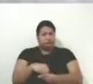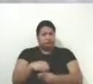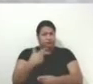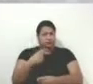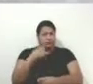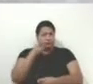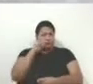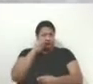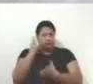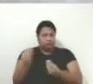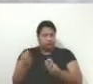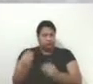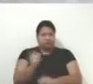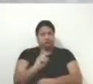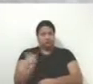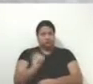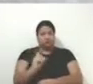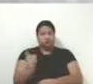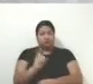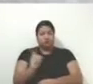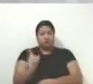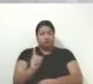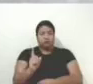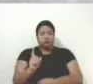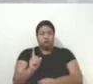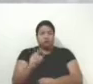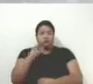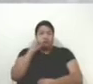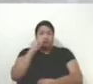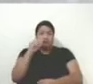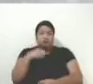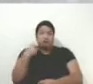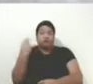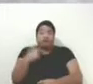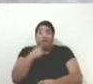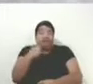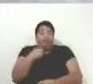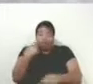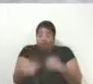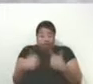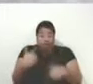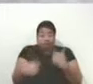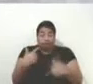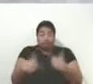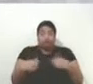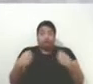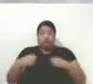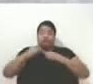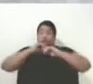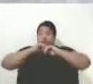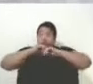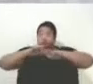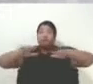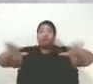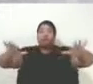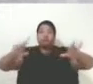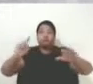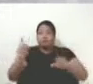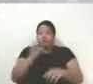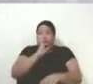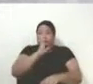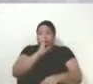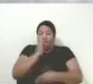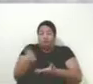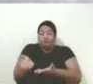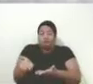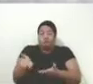E os funcionários não deram conta da demanda de serviço. E essa informação não foi repassada. E aí a Prefeitura